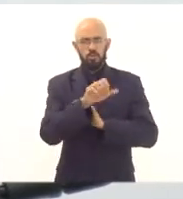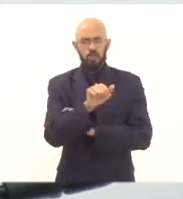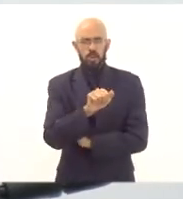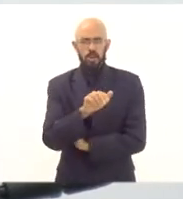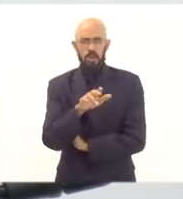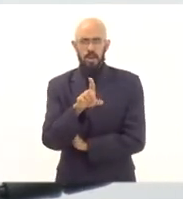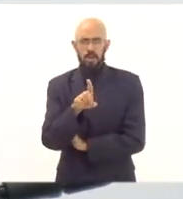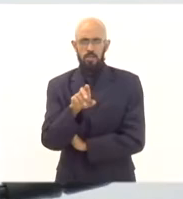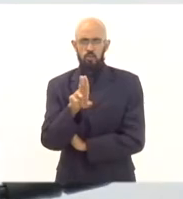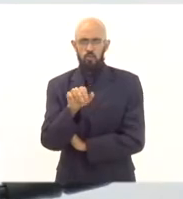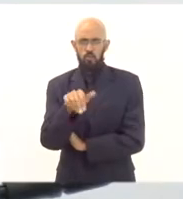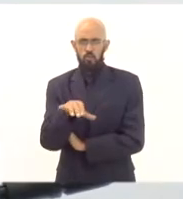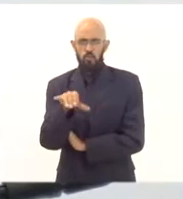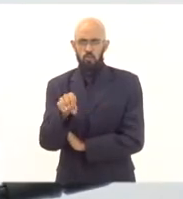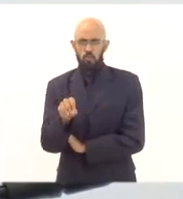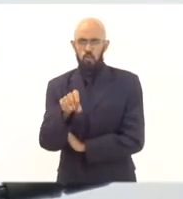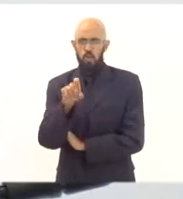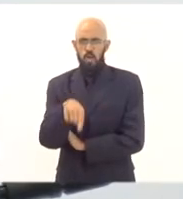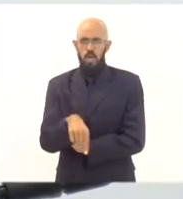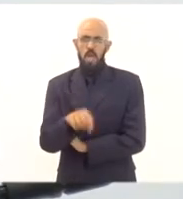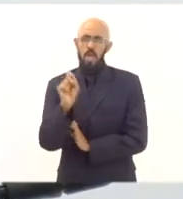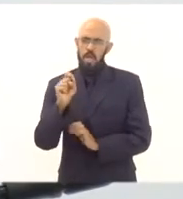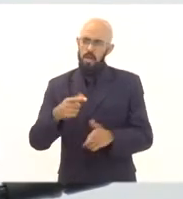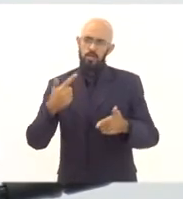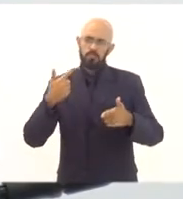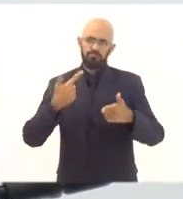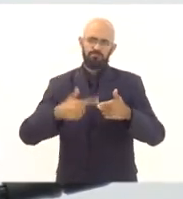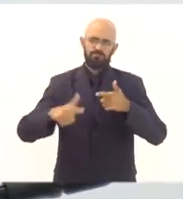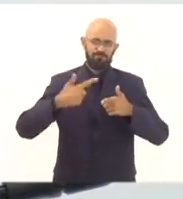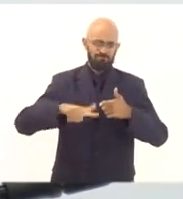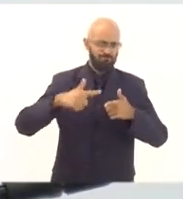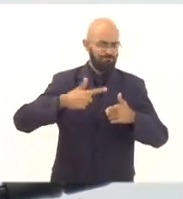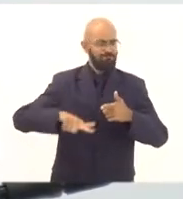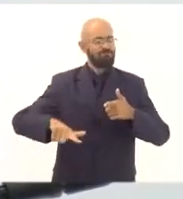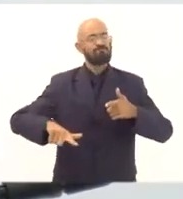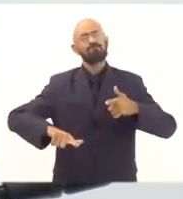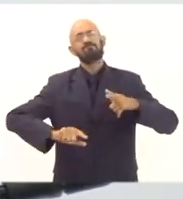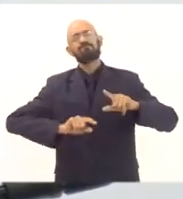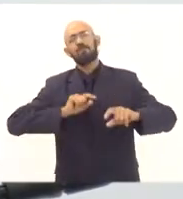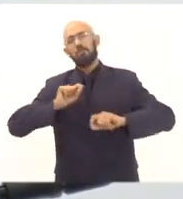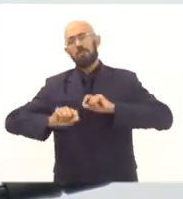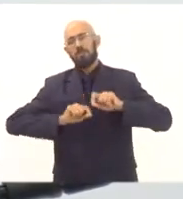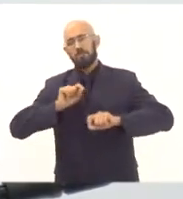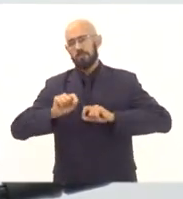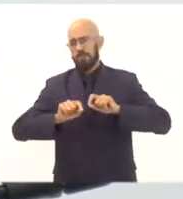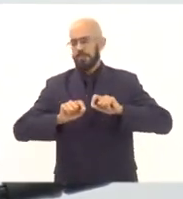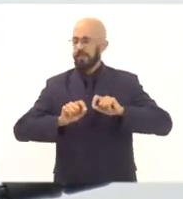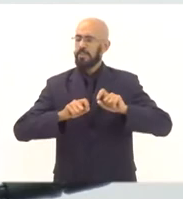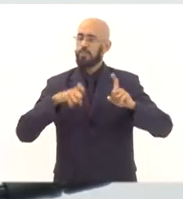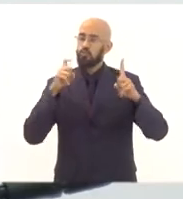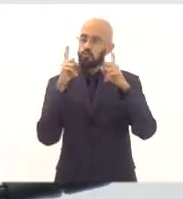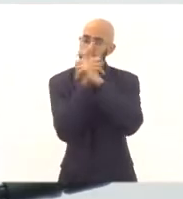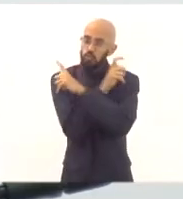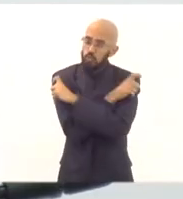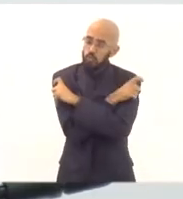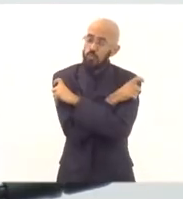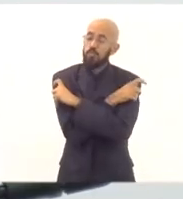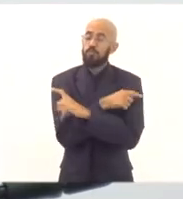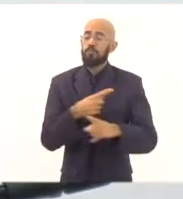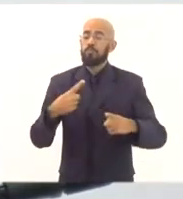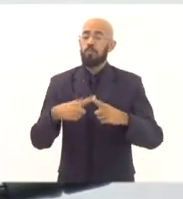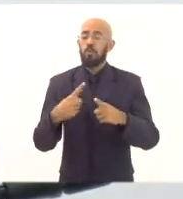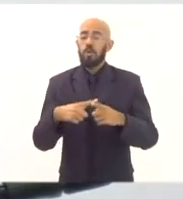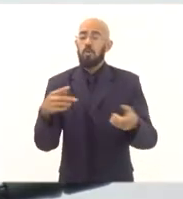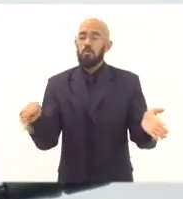fato é uma das das situações difíceis né já que o